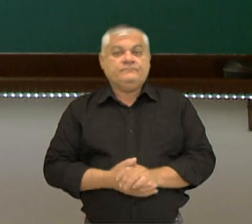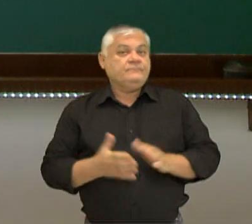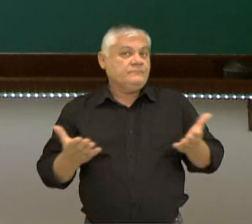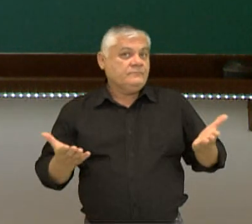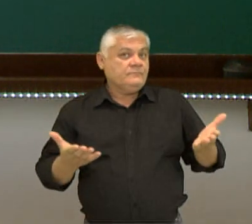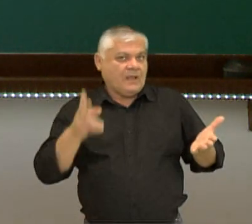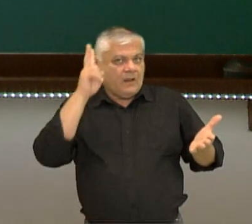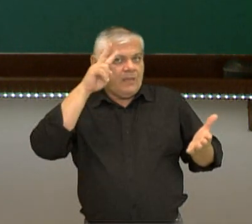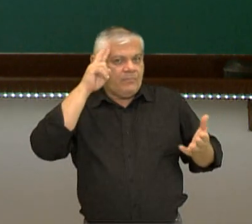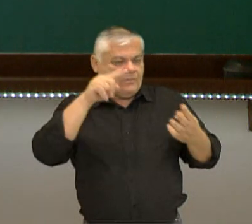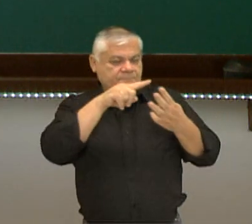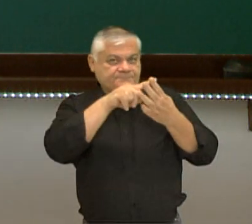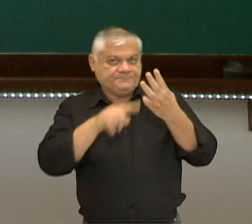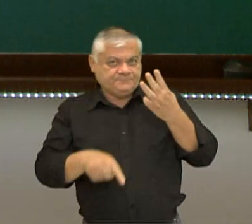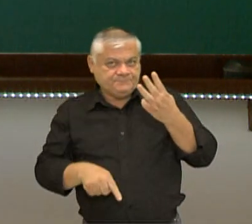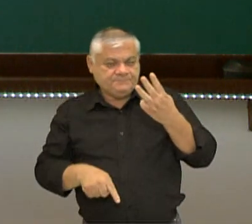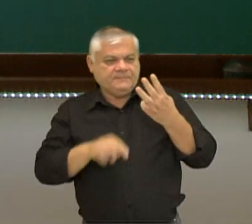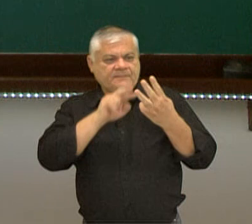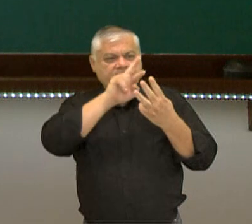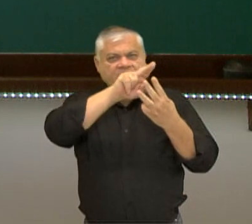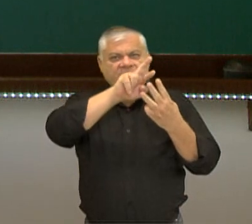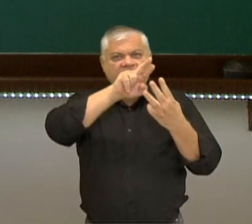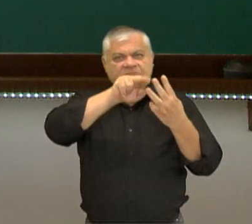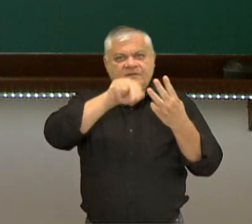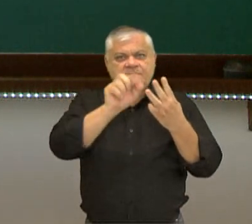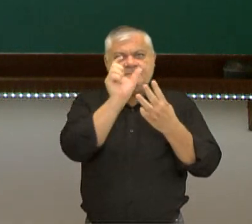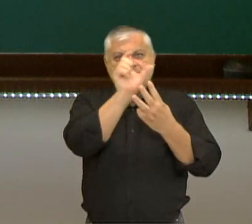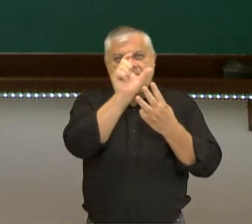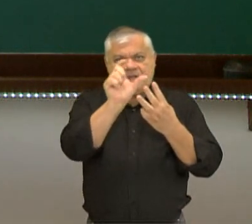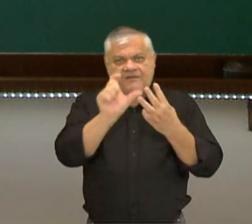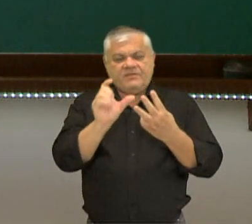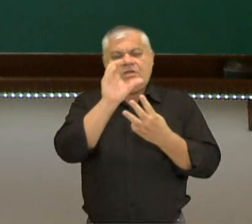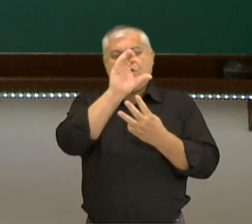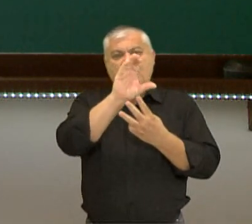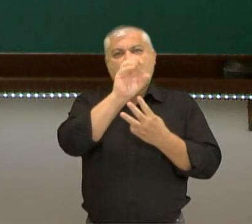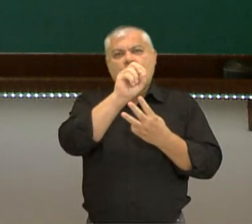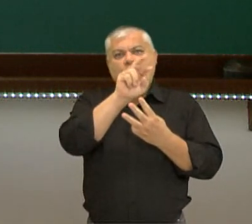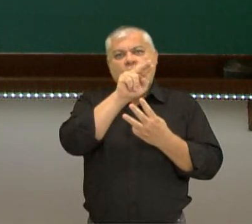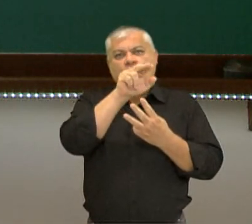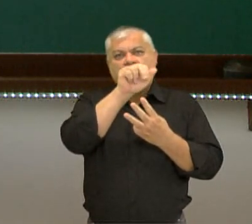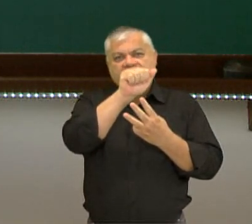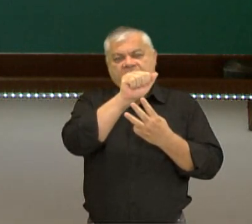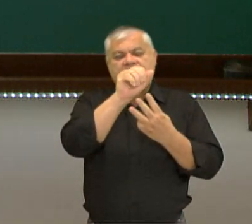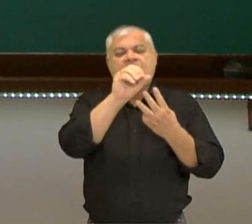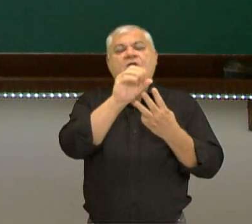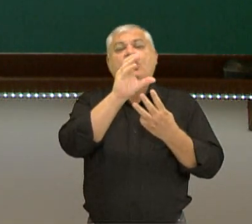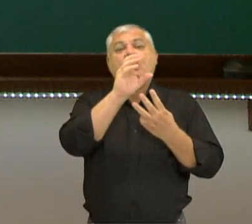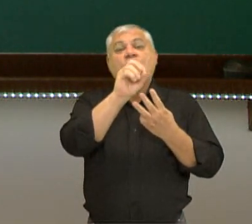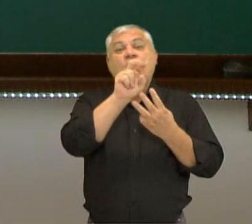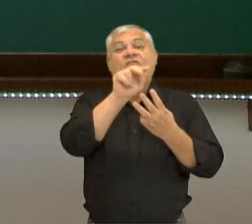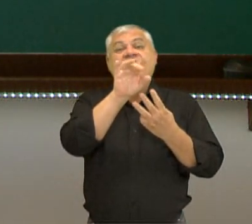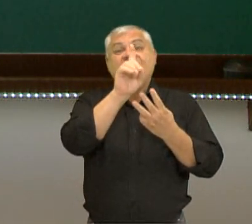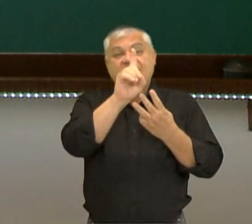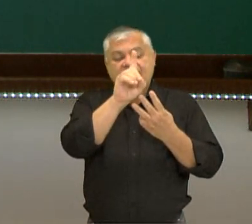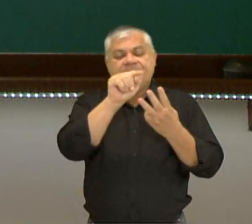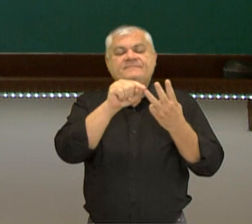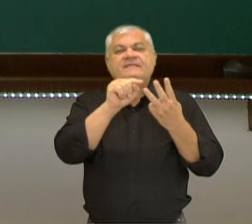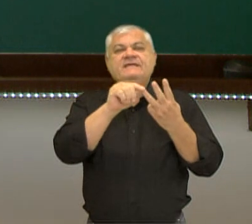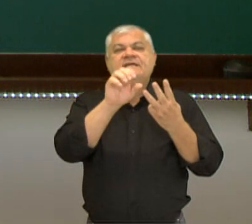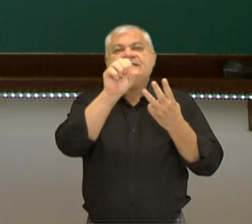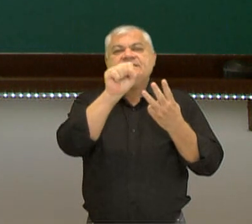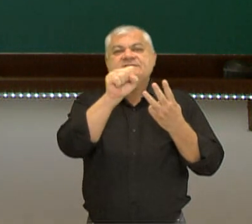E aí, lembrou qual é a diferença entre esses três termos? Quando se fala em Covid-19, estamos usando esse